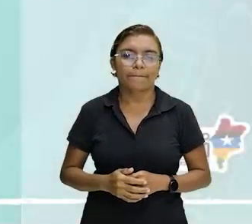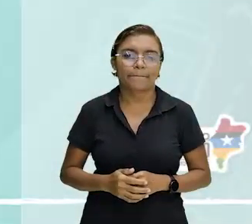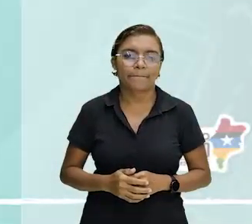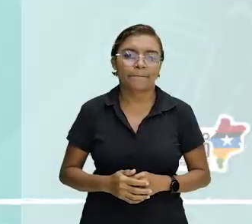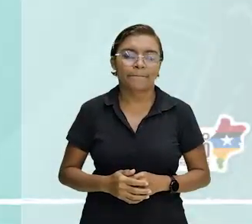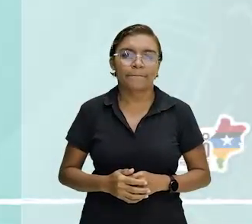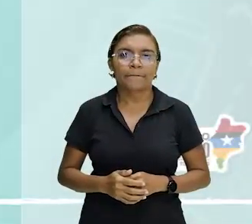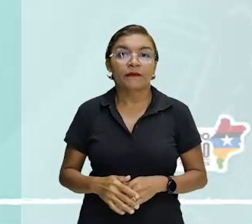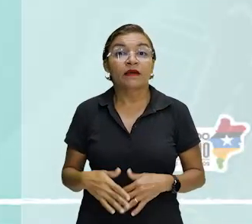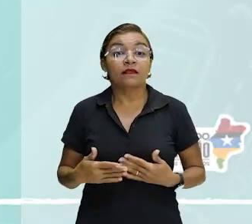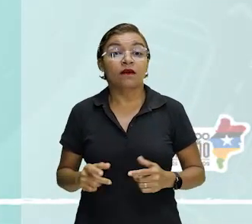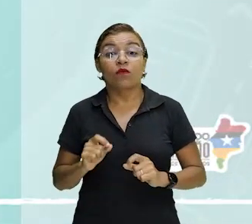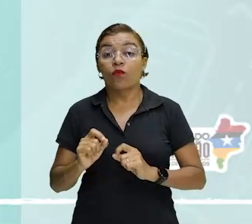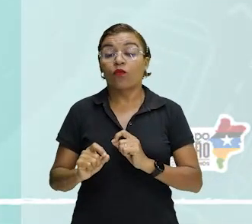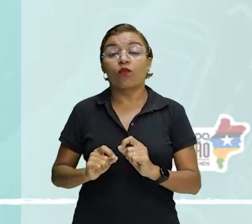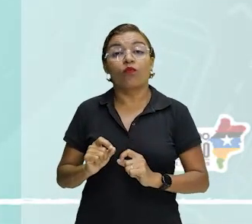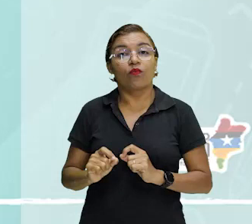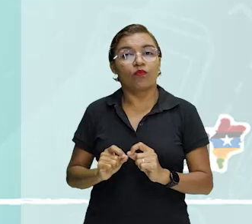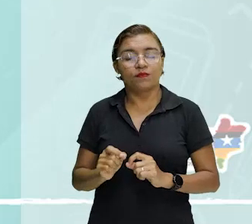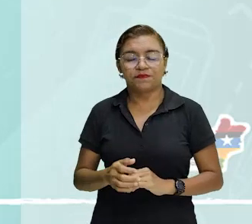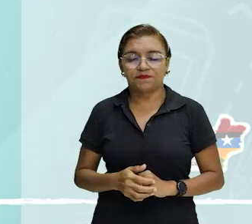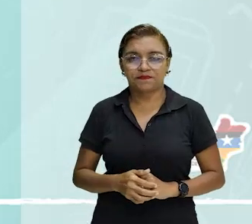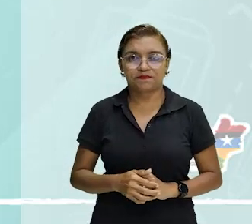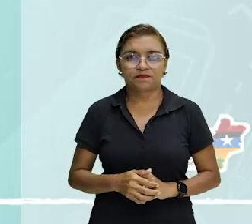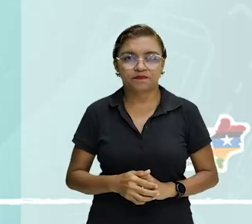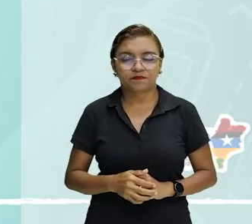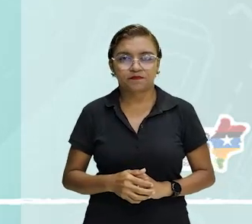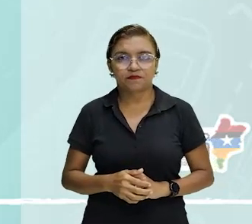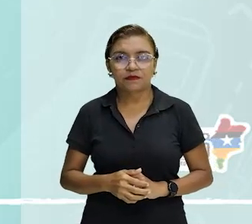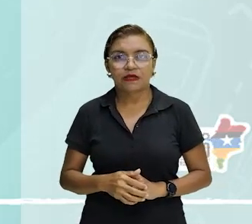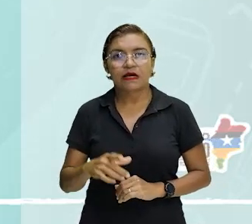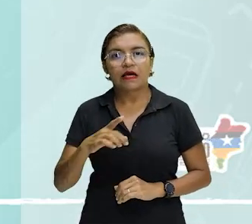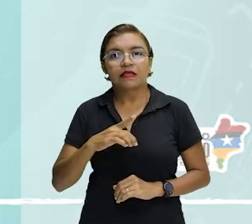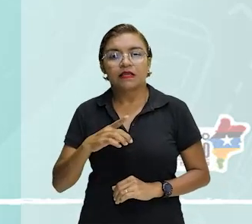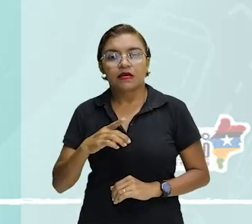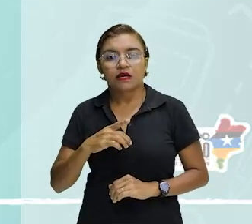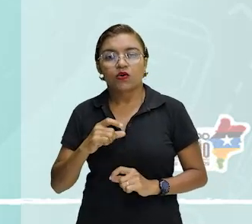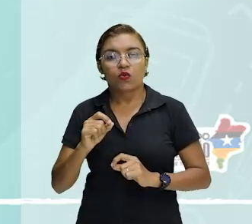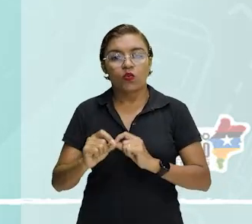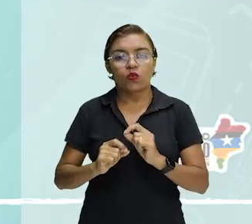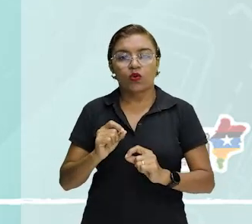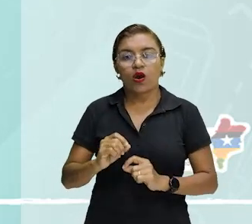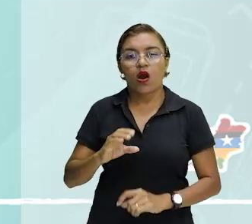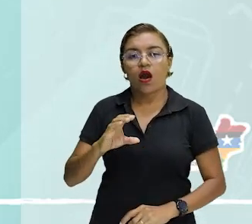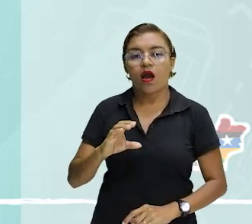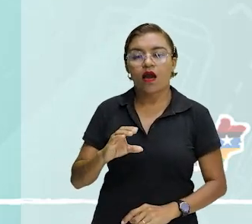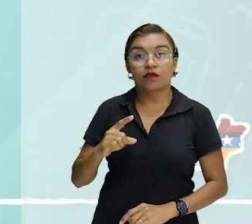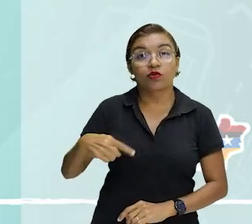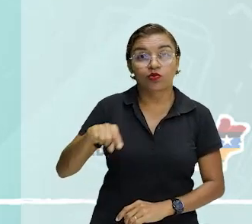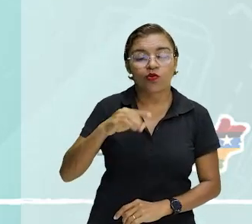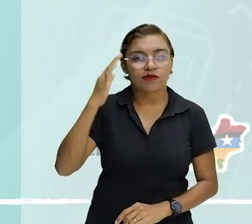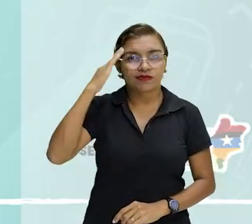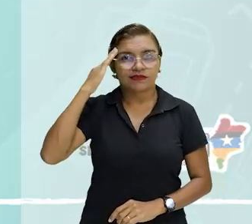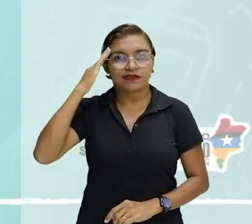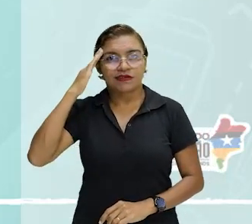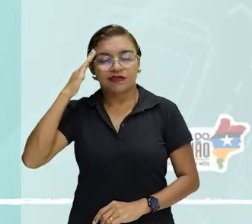Bom, entramos no penúltimo módulo da nossa compreensão da linguagem